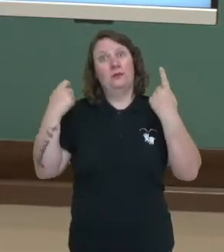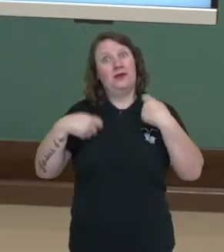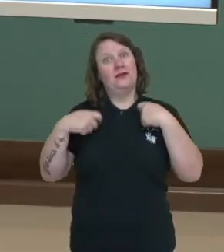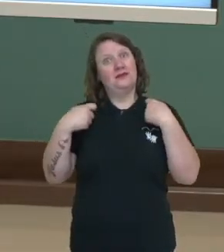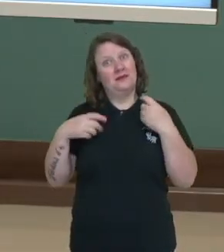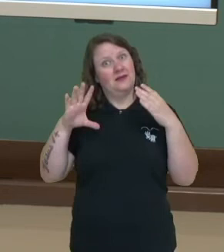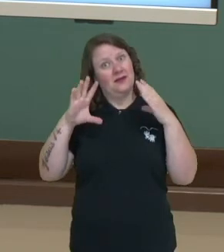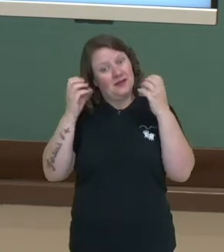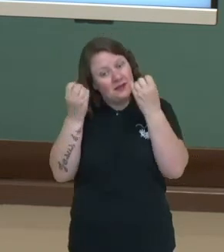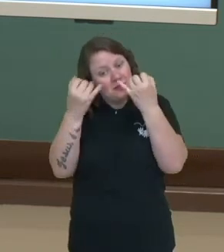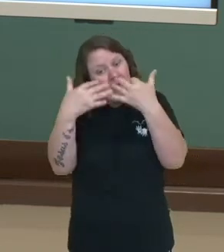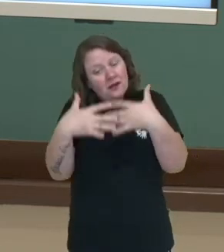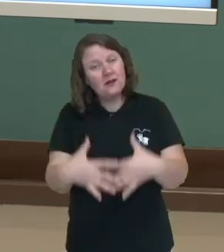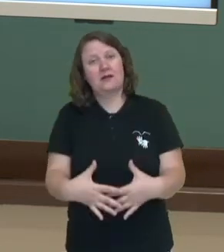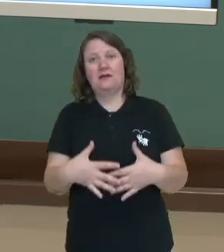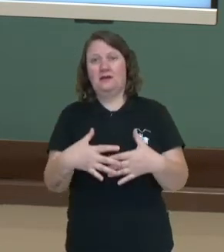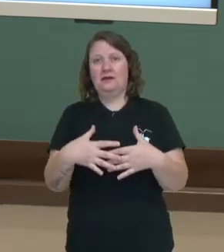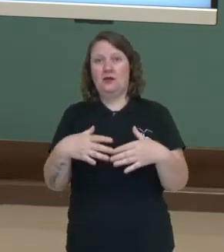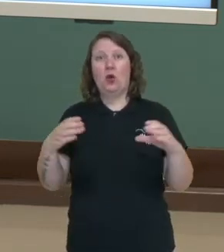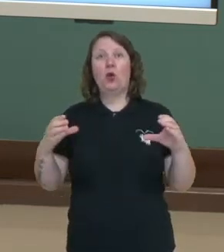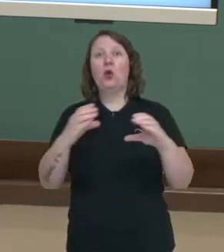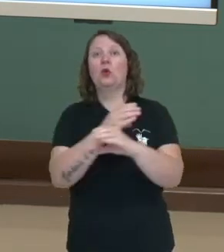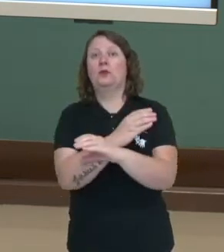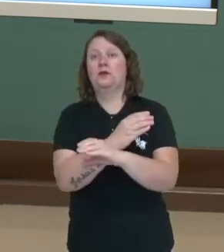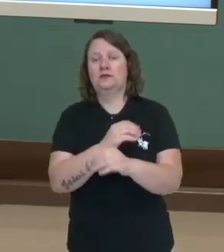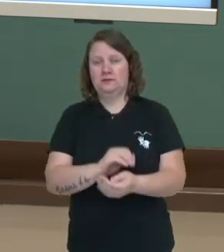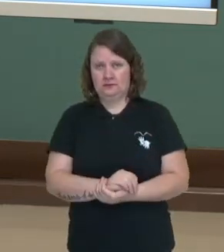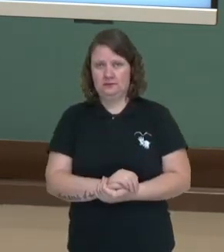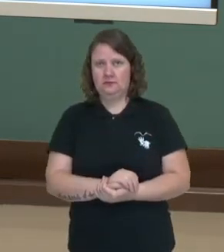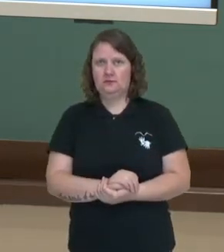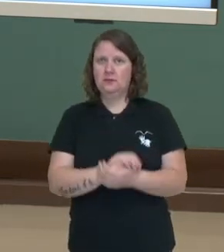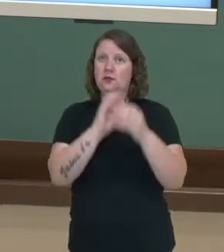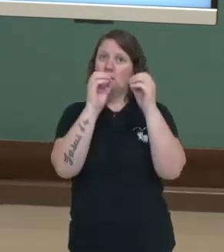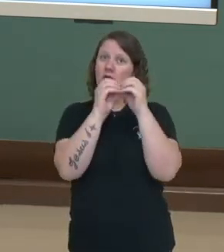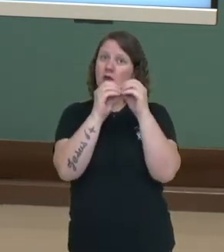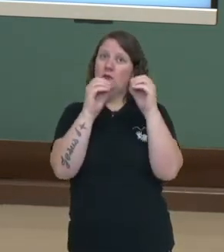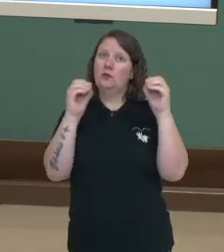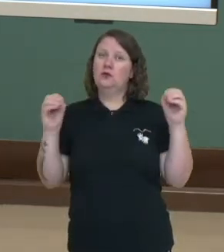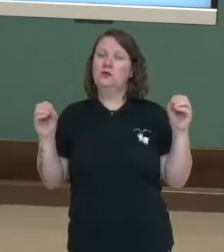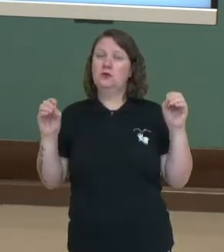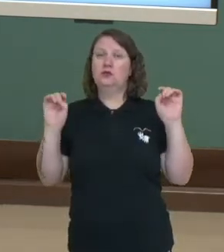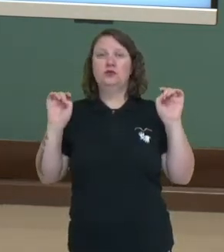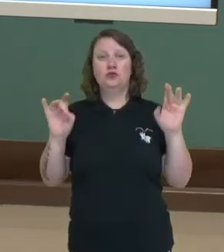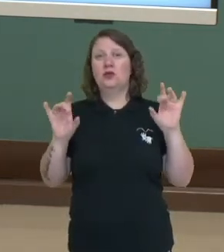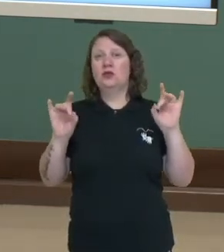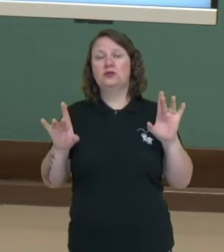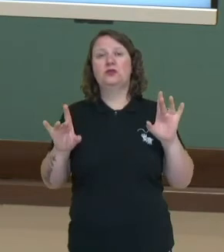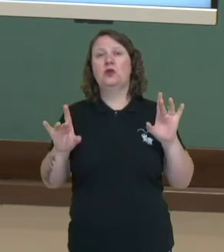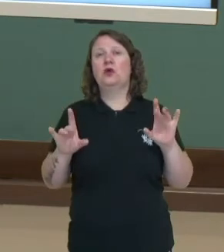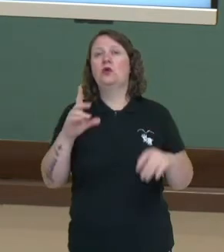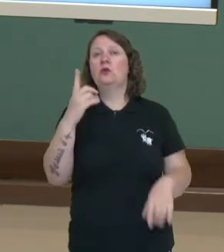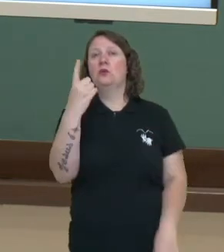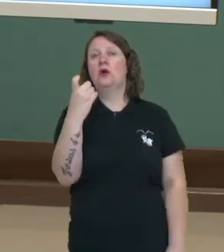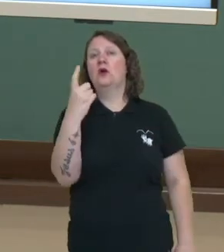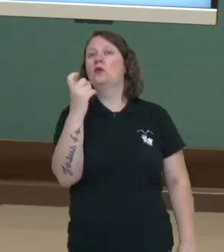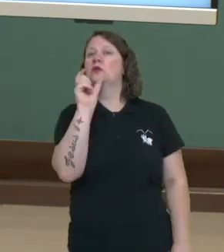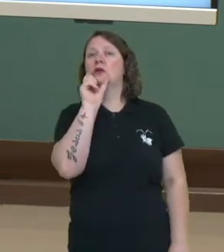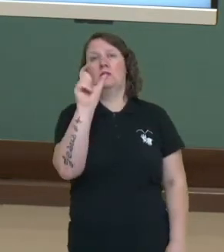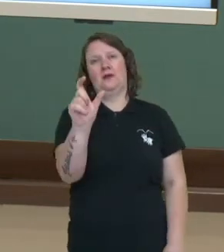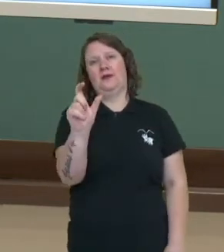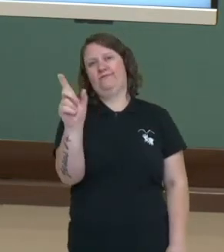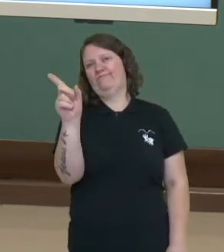verbo descobrir. O objeto, nesse caso, é uma oração e não apenas um termo, não apenas uma